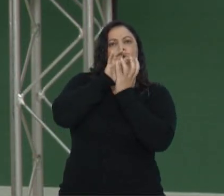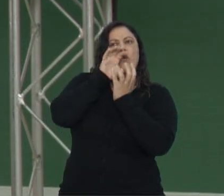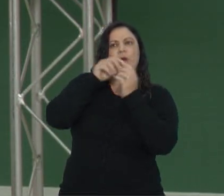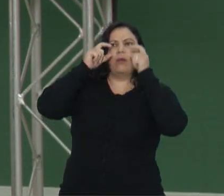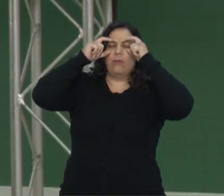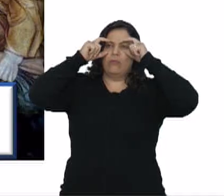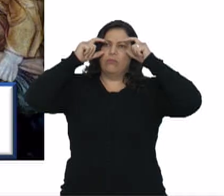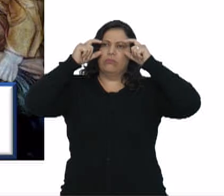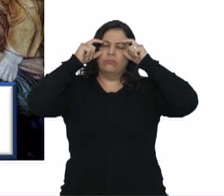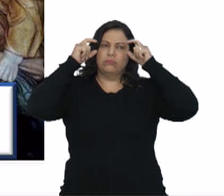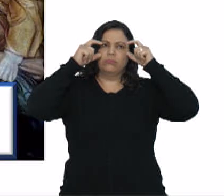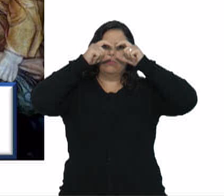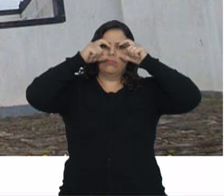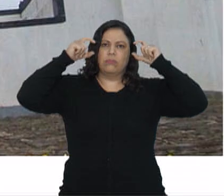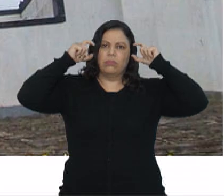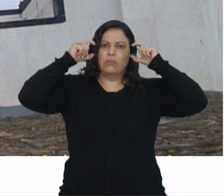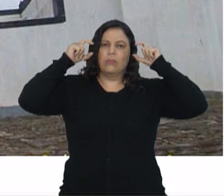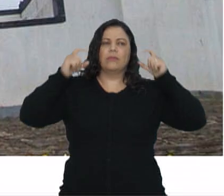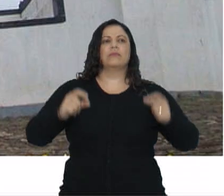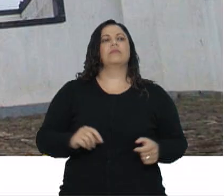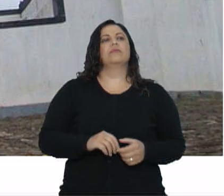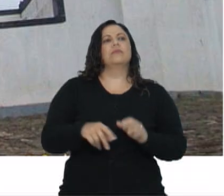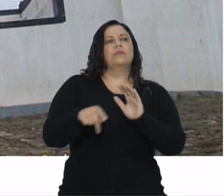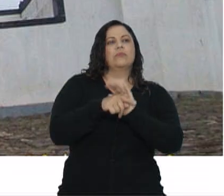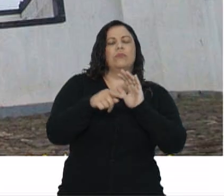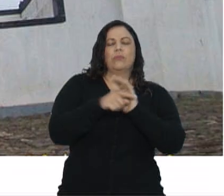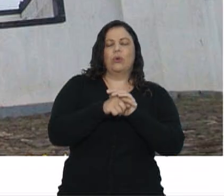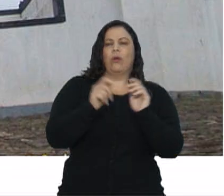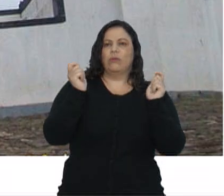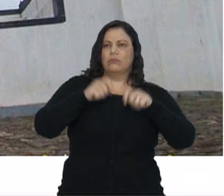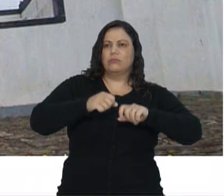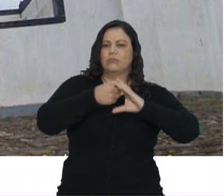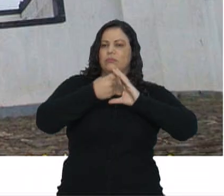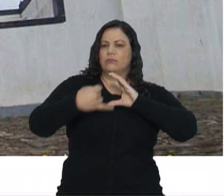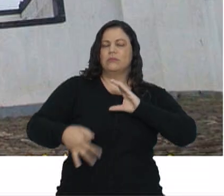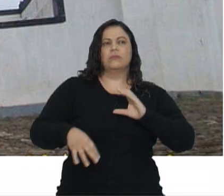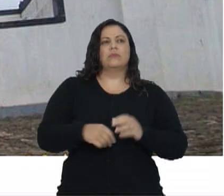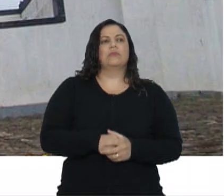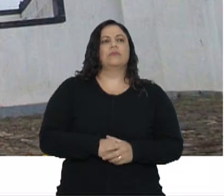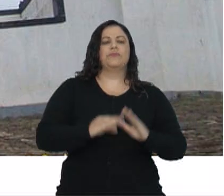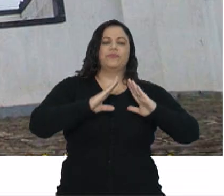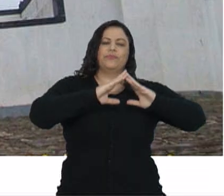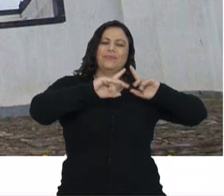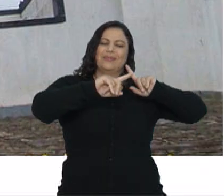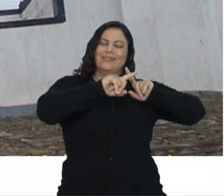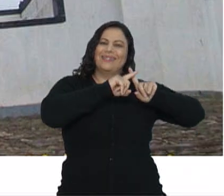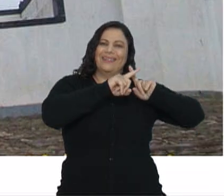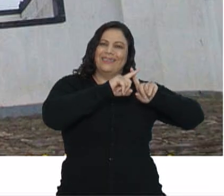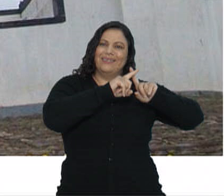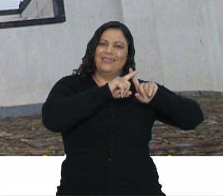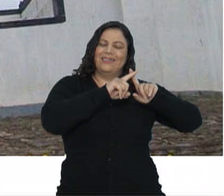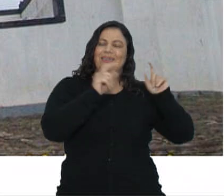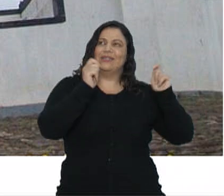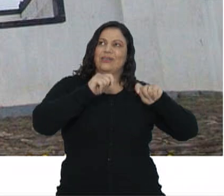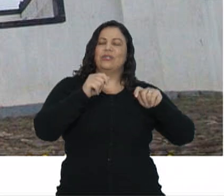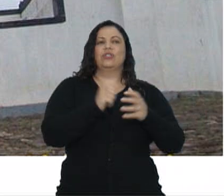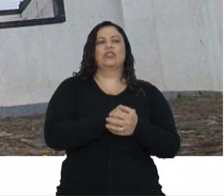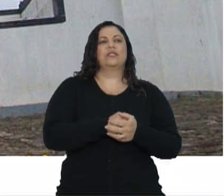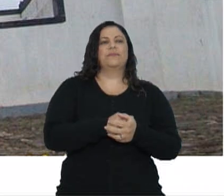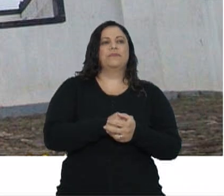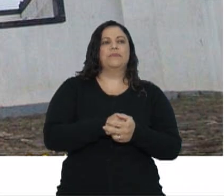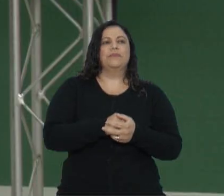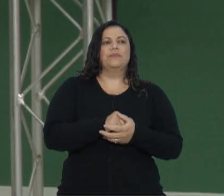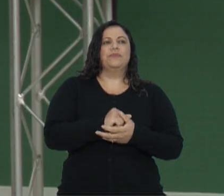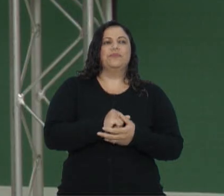olhos afastados, caracterização básica dele. Aí a igreja, né, do Santuário de Bom Jesus de Matozinho, aqui